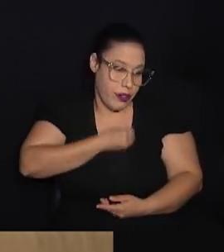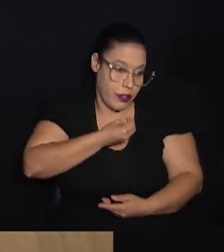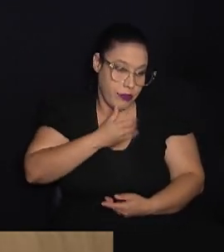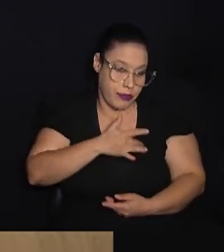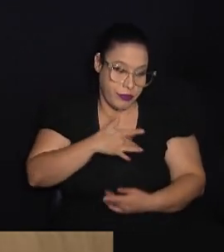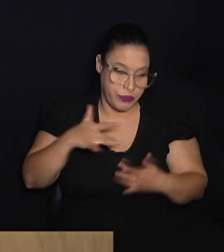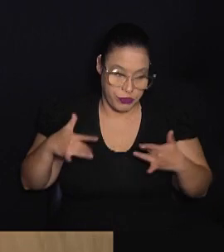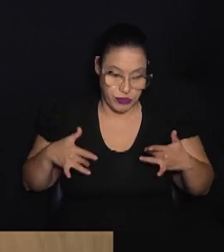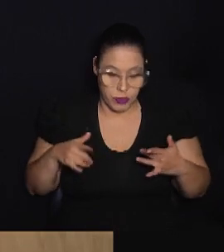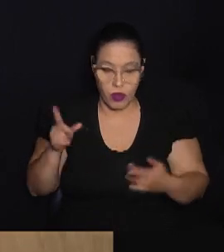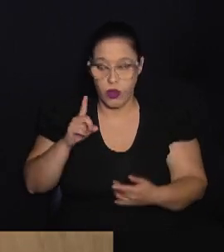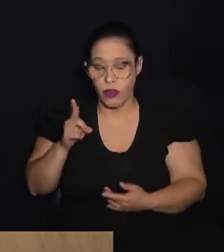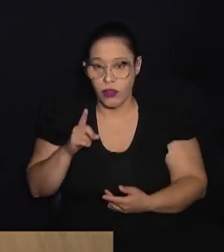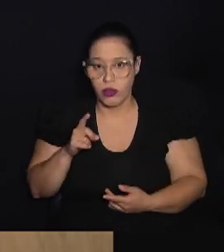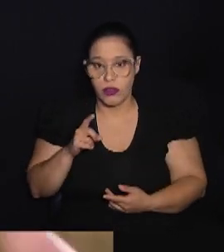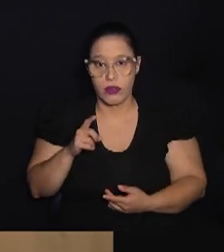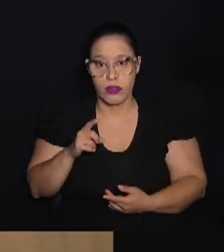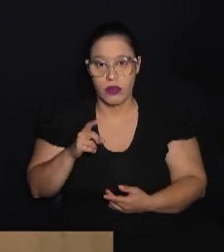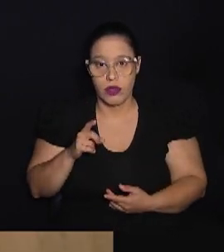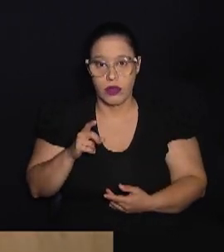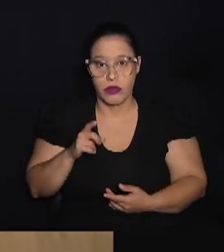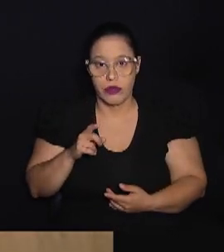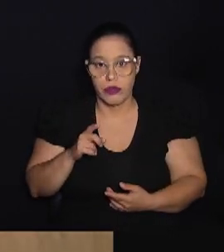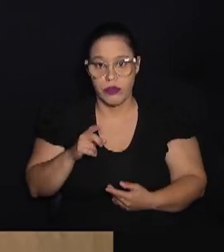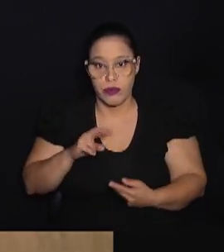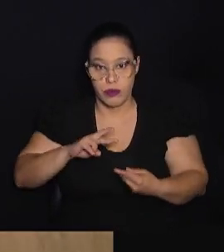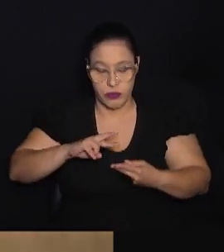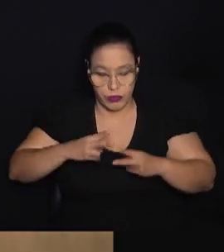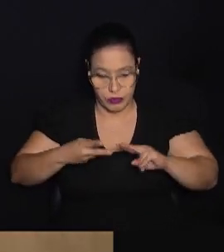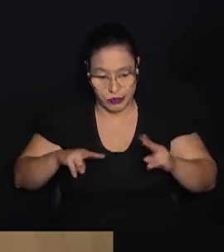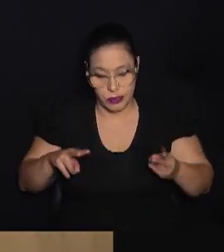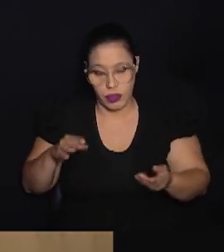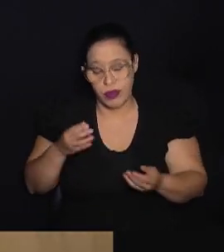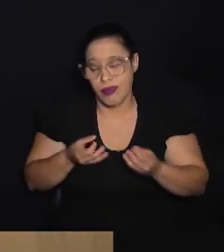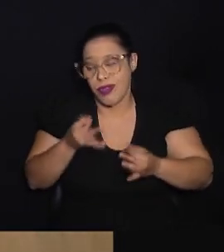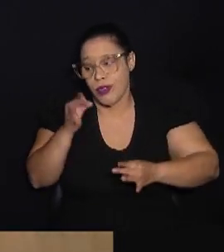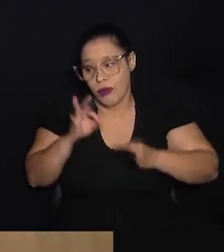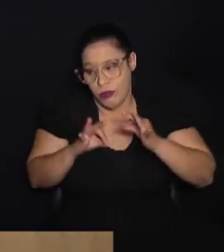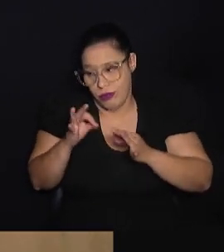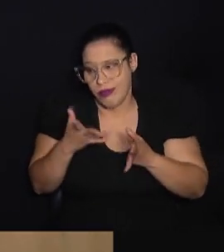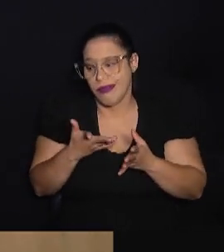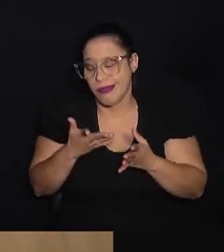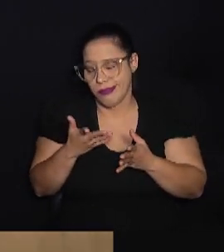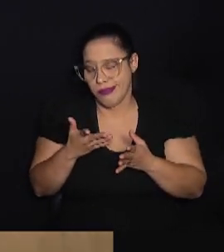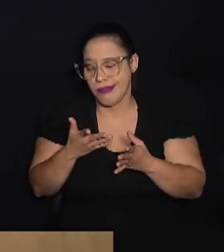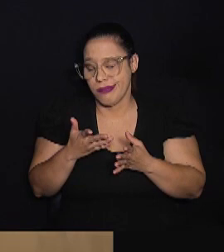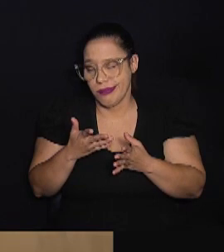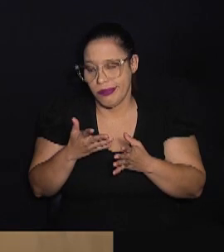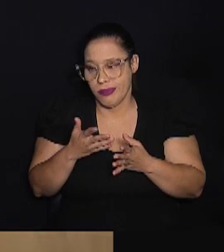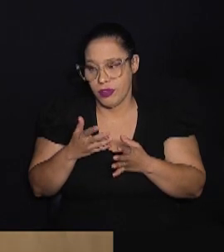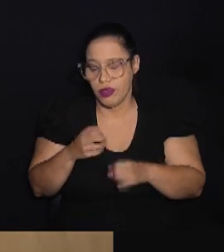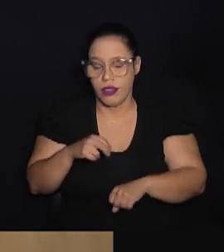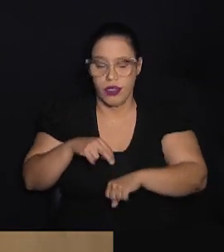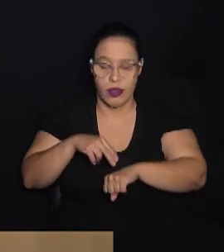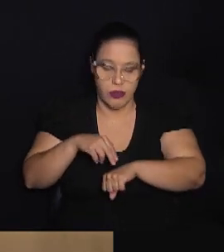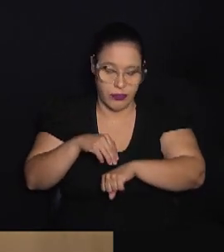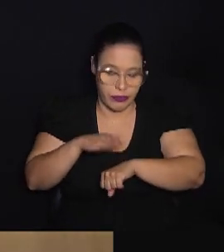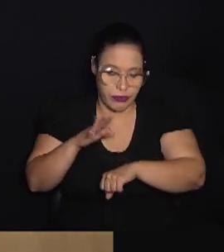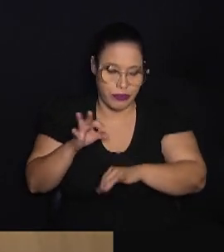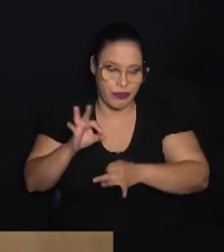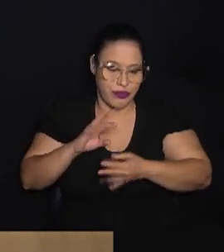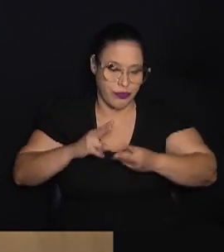Os outros não, por quê? Porque outros estão associados a fatores que a gente não controla, né? Principalmente risco hereditário, né?